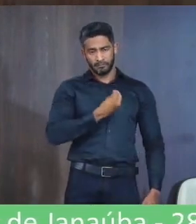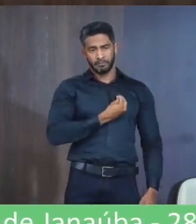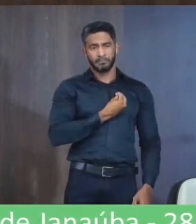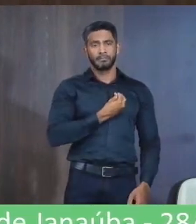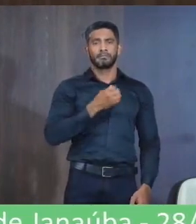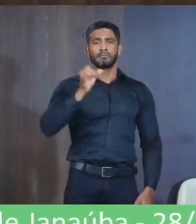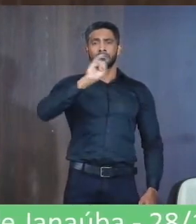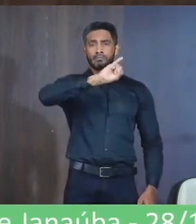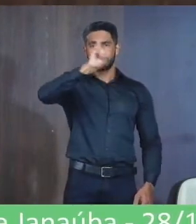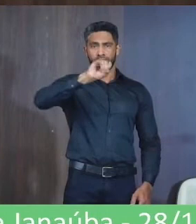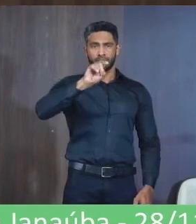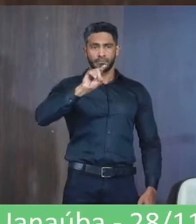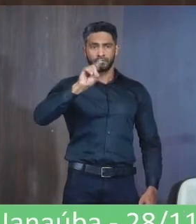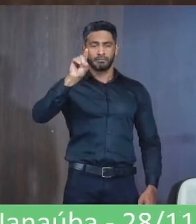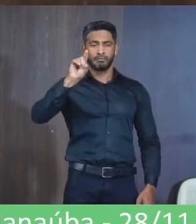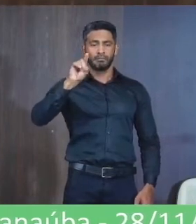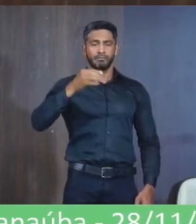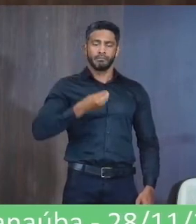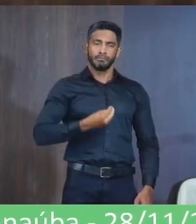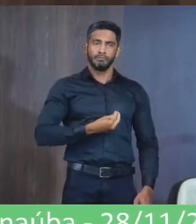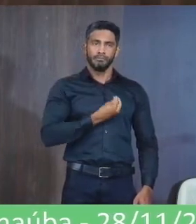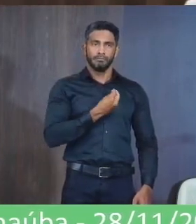José Tarsísio Mendes